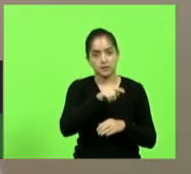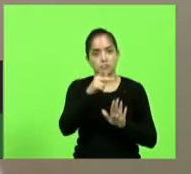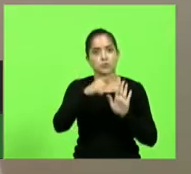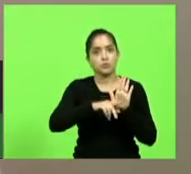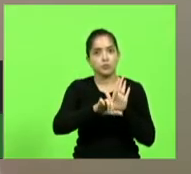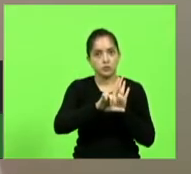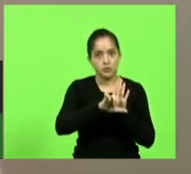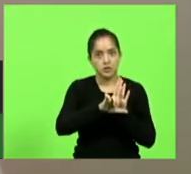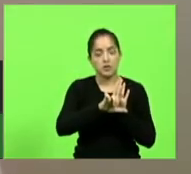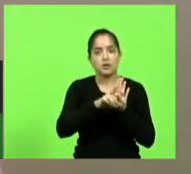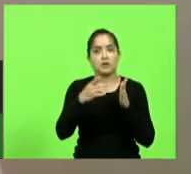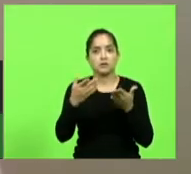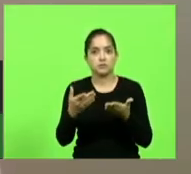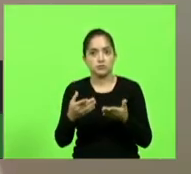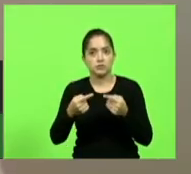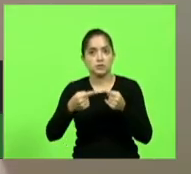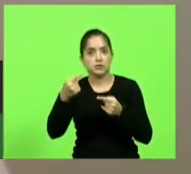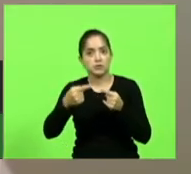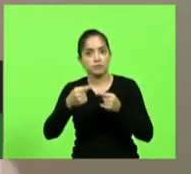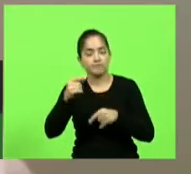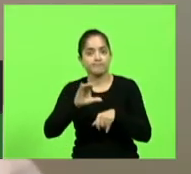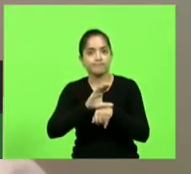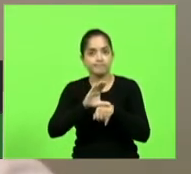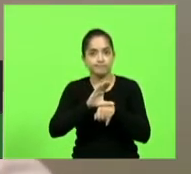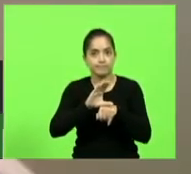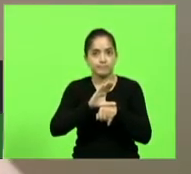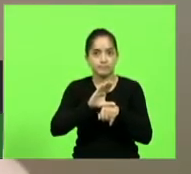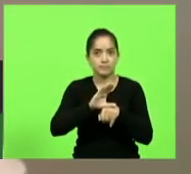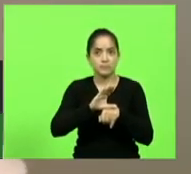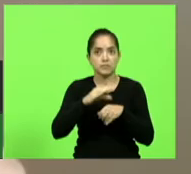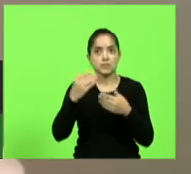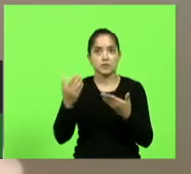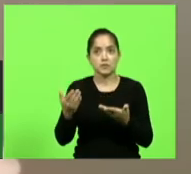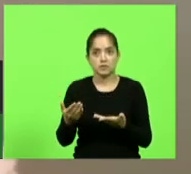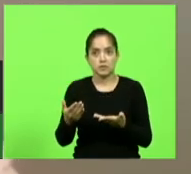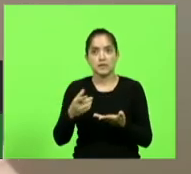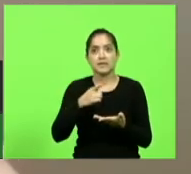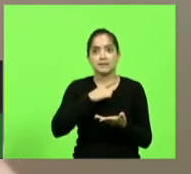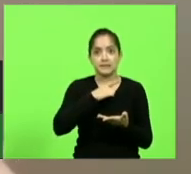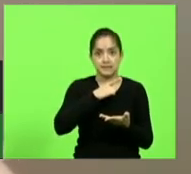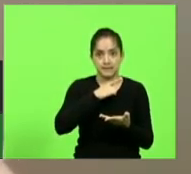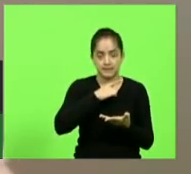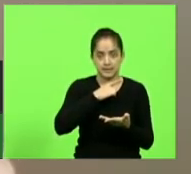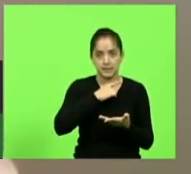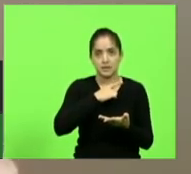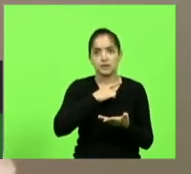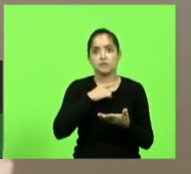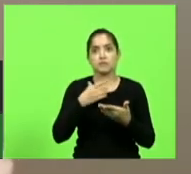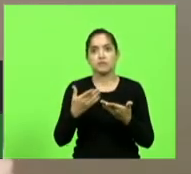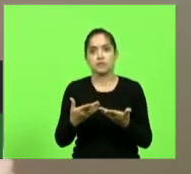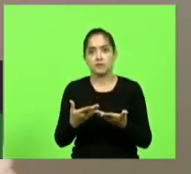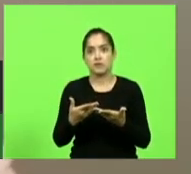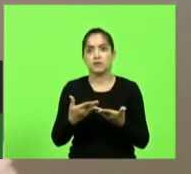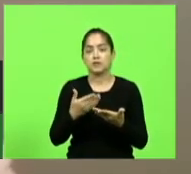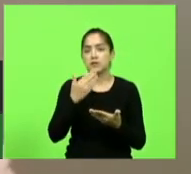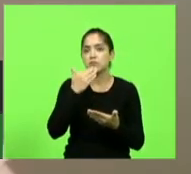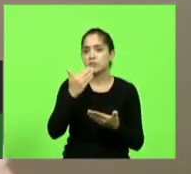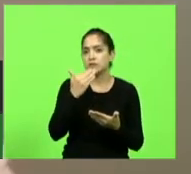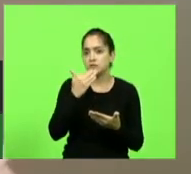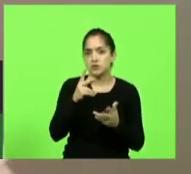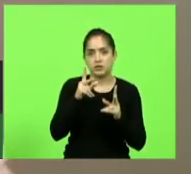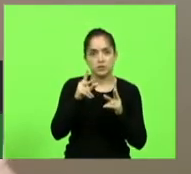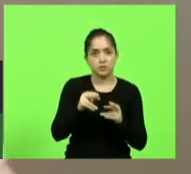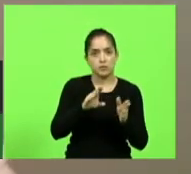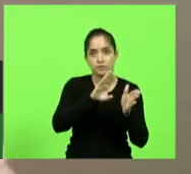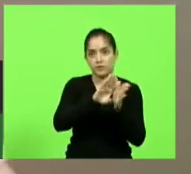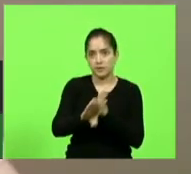motivos legais, de inconstitucionalidade. Inclusive, houve uma ação civil pública que pedia exatamente a mesma coisa e foi